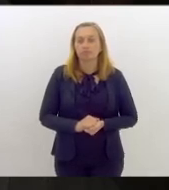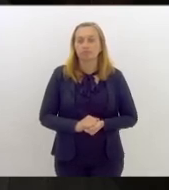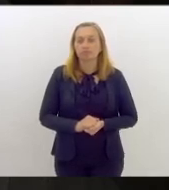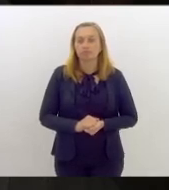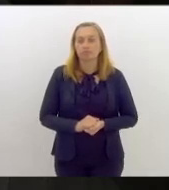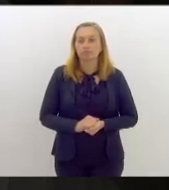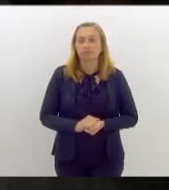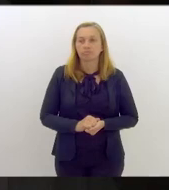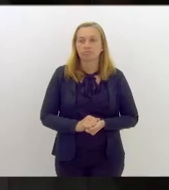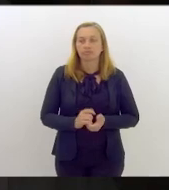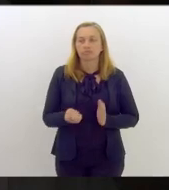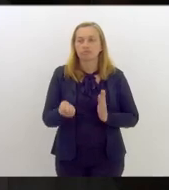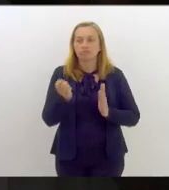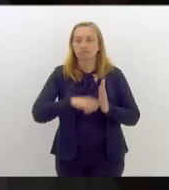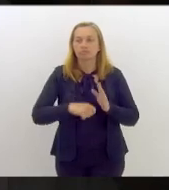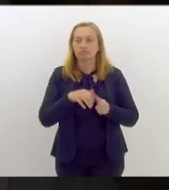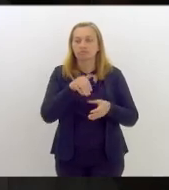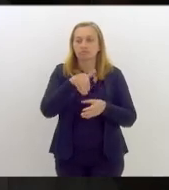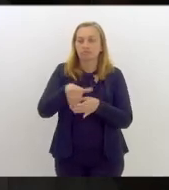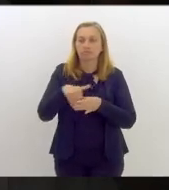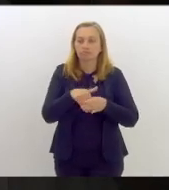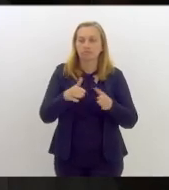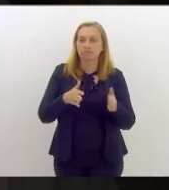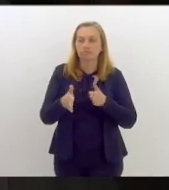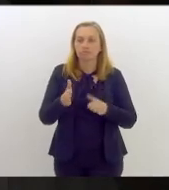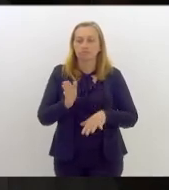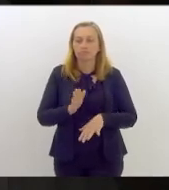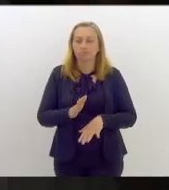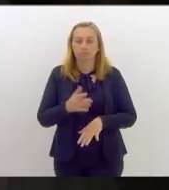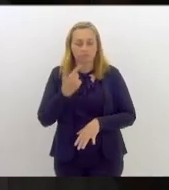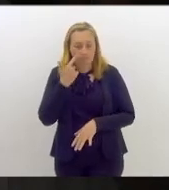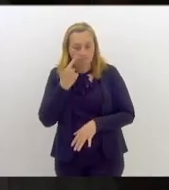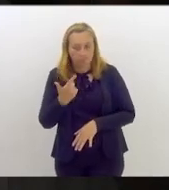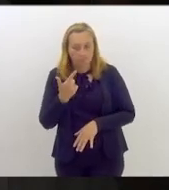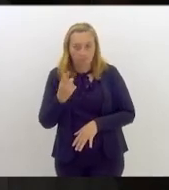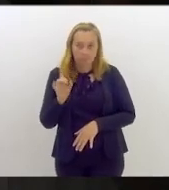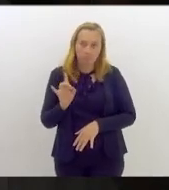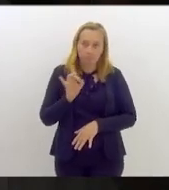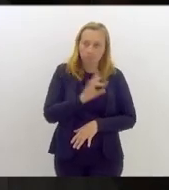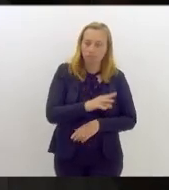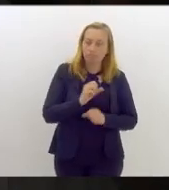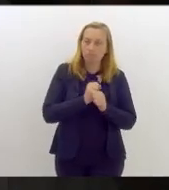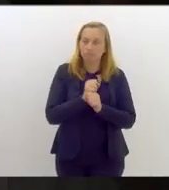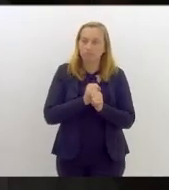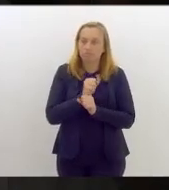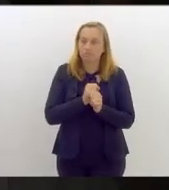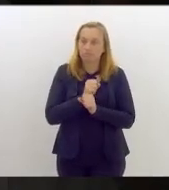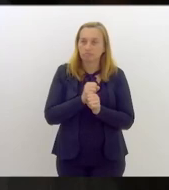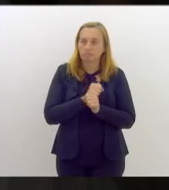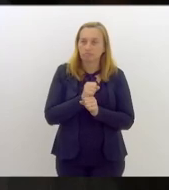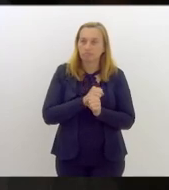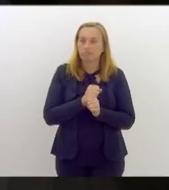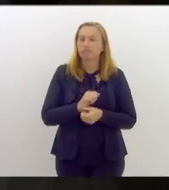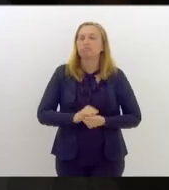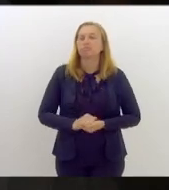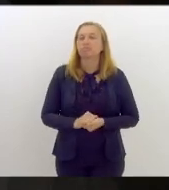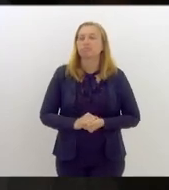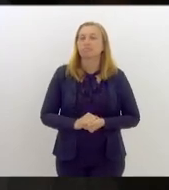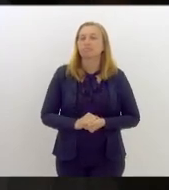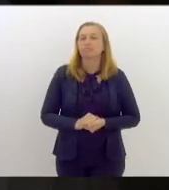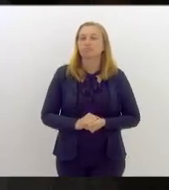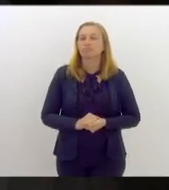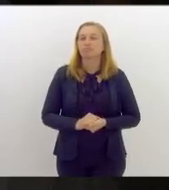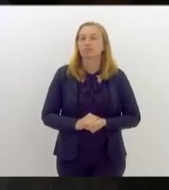populismo tributário eleitoral que eu já vi nas últimas décadas, que